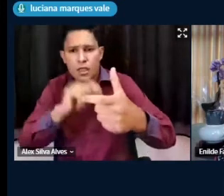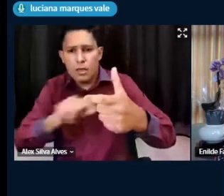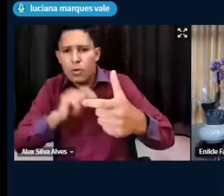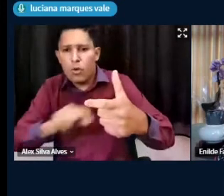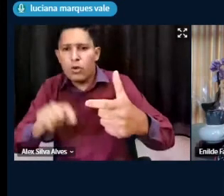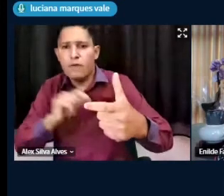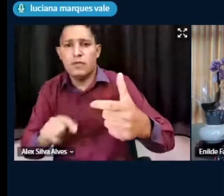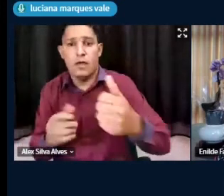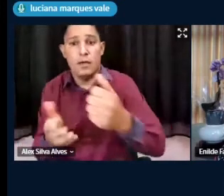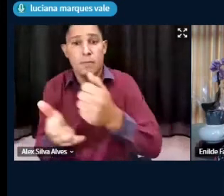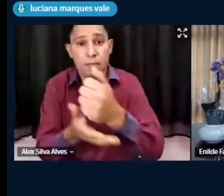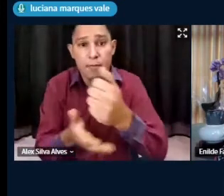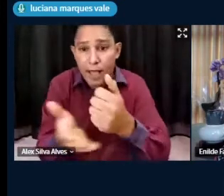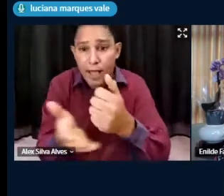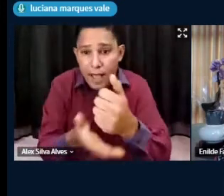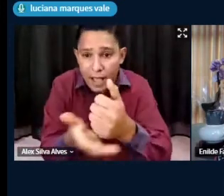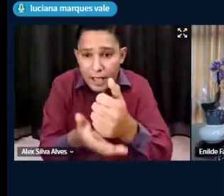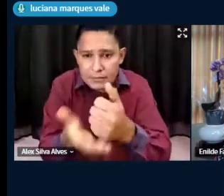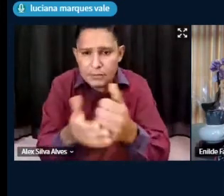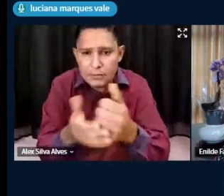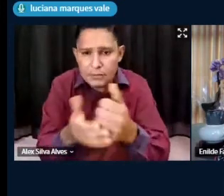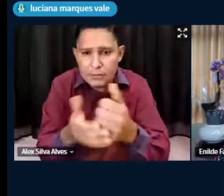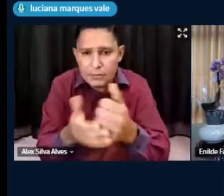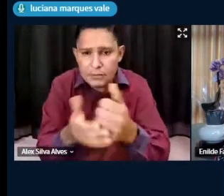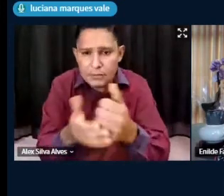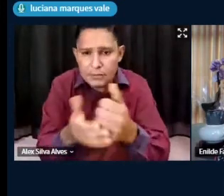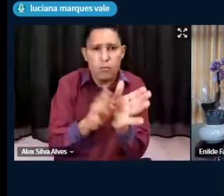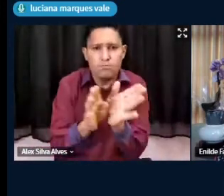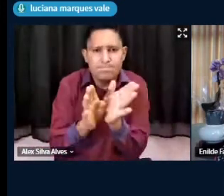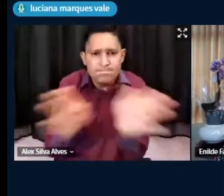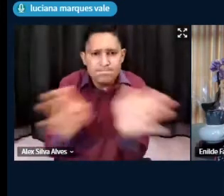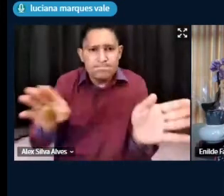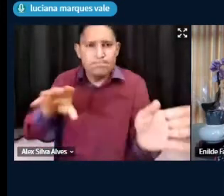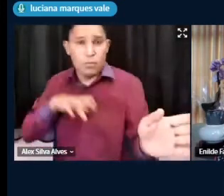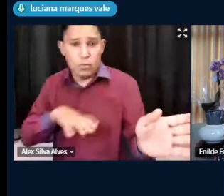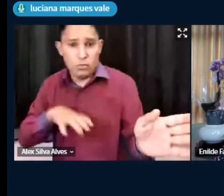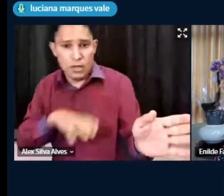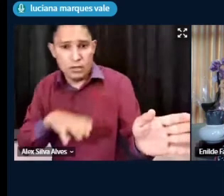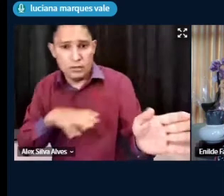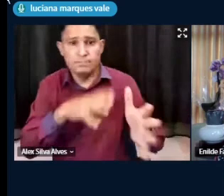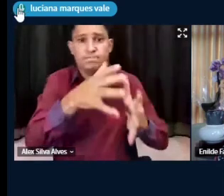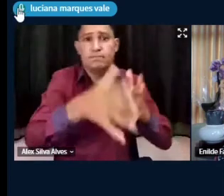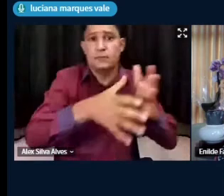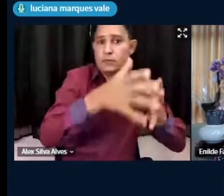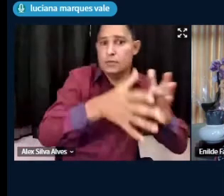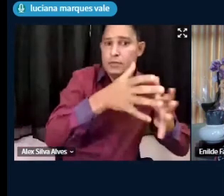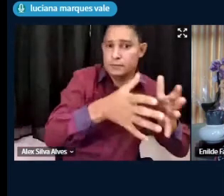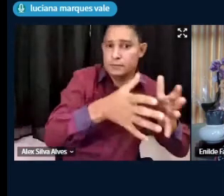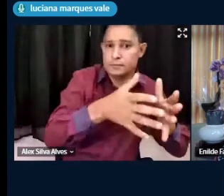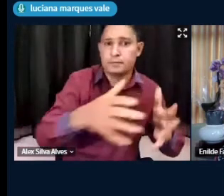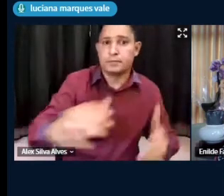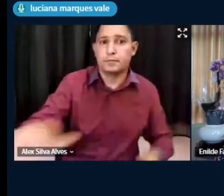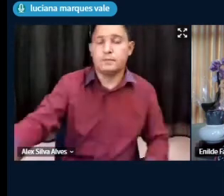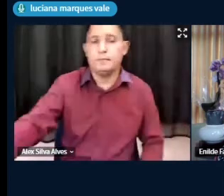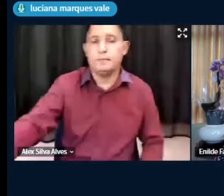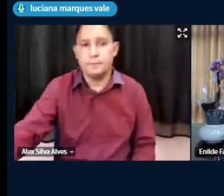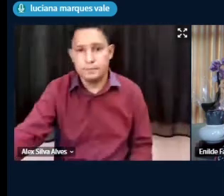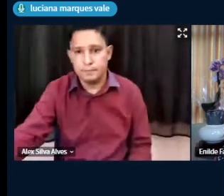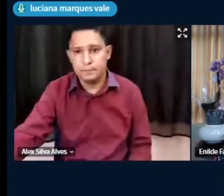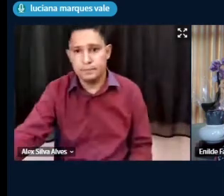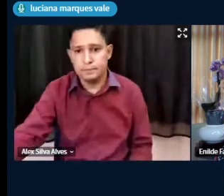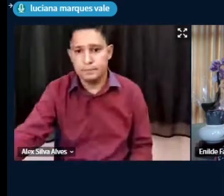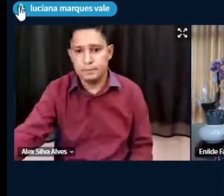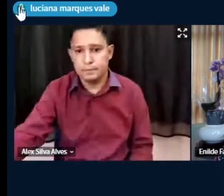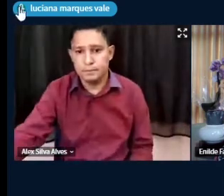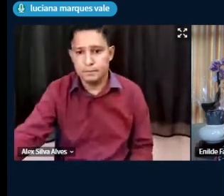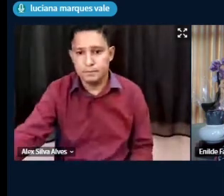mediante os pressupostos teóricos da lexicologia e da terminografia, com base na modalidade escrita da